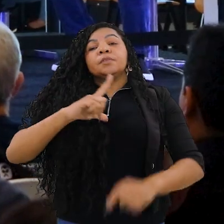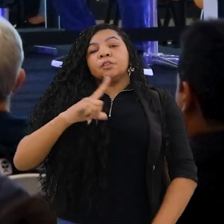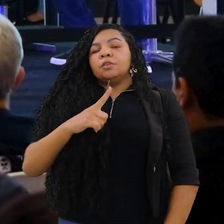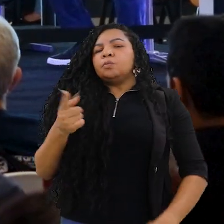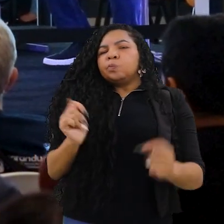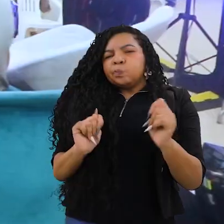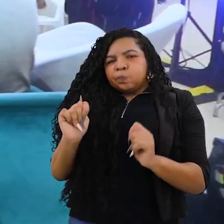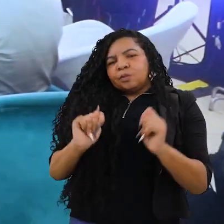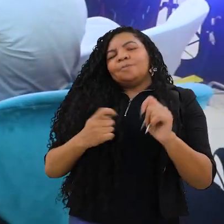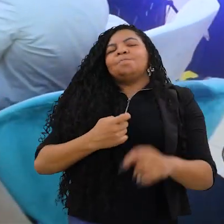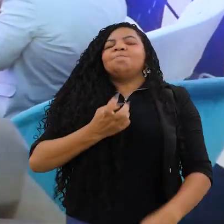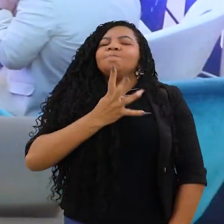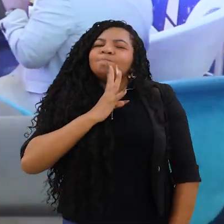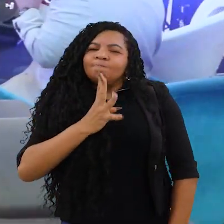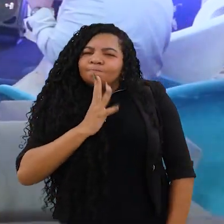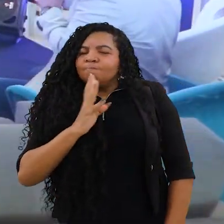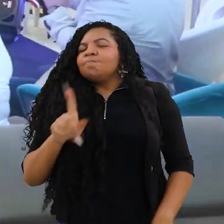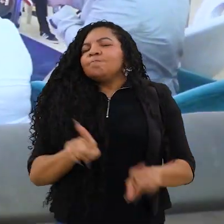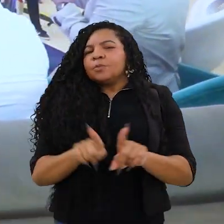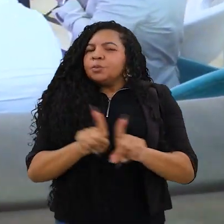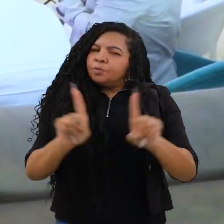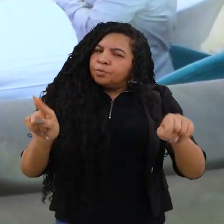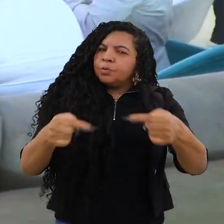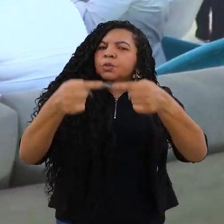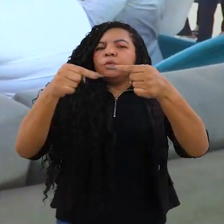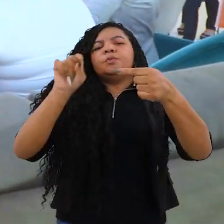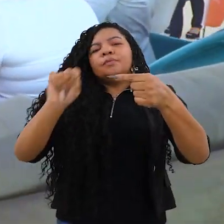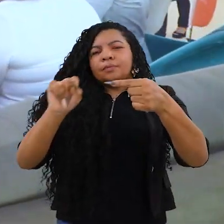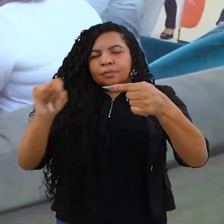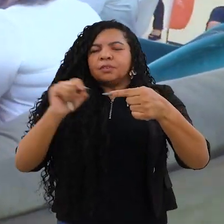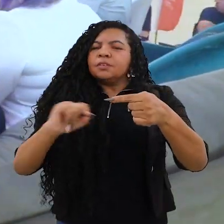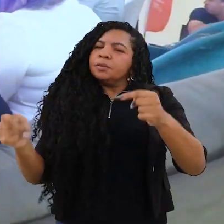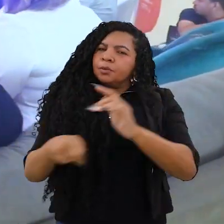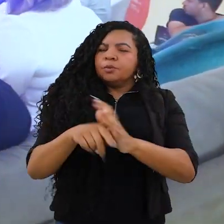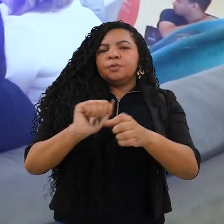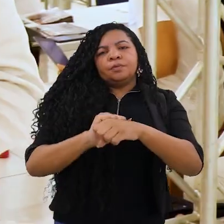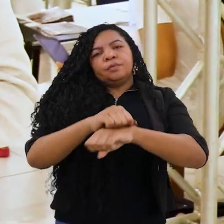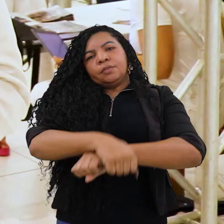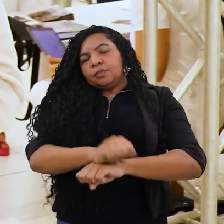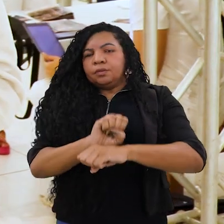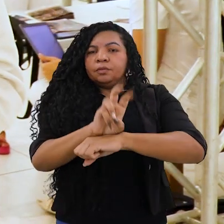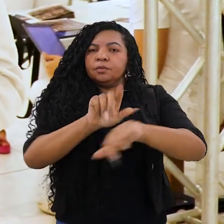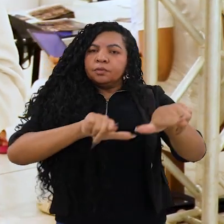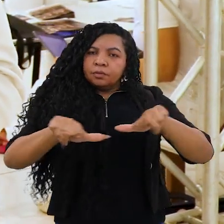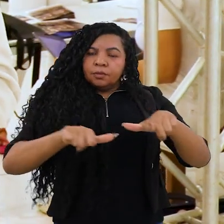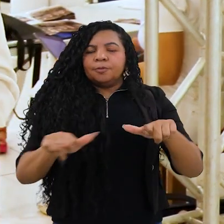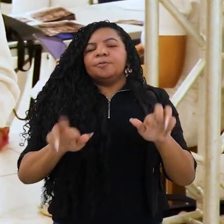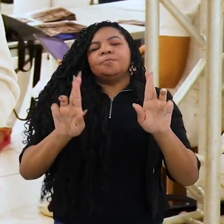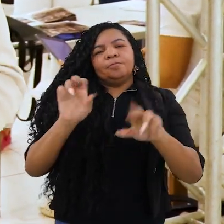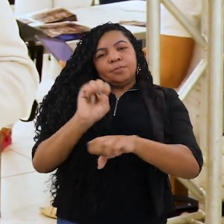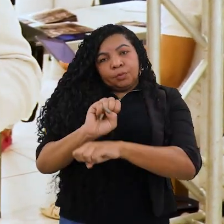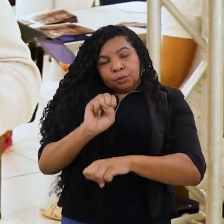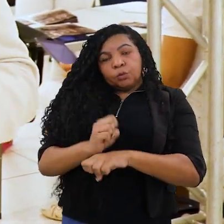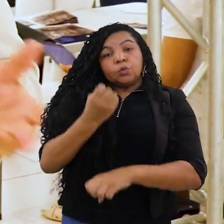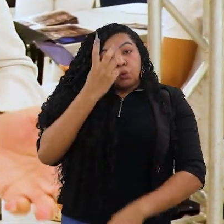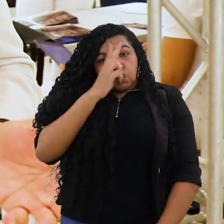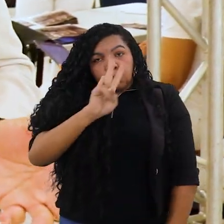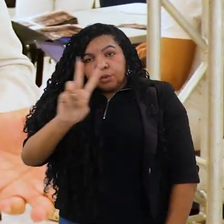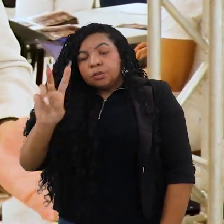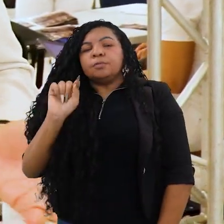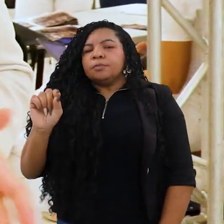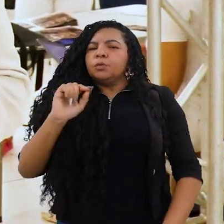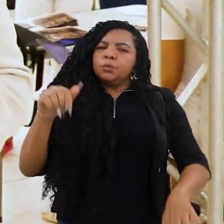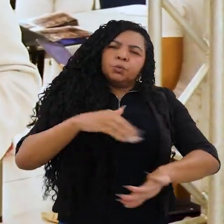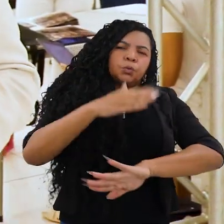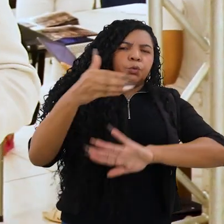como tema a economia do conhecimento, conexão, academia, mercado. Nós esperamos